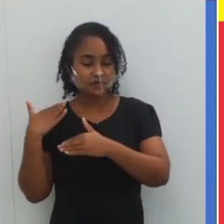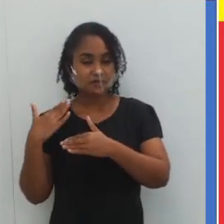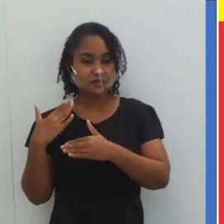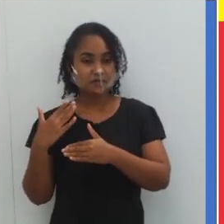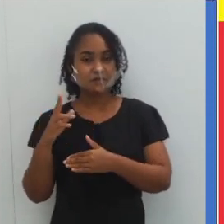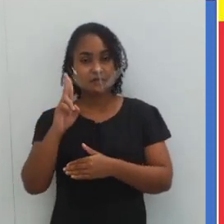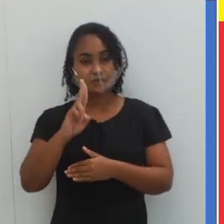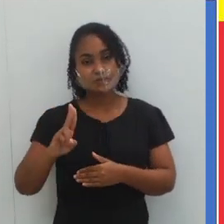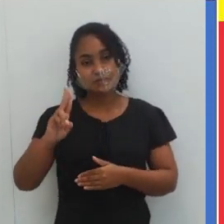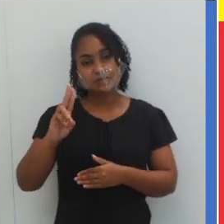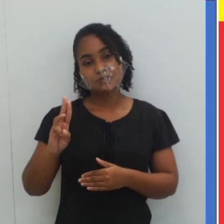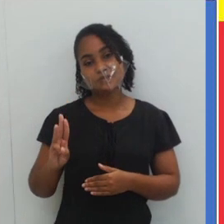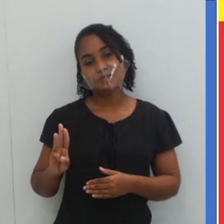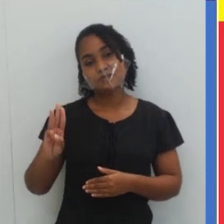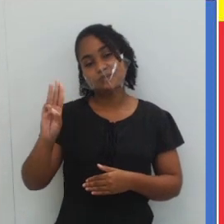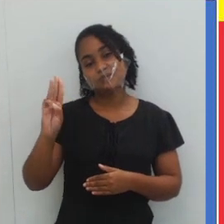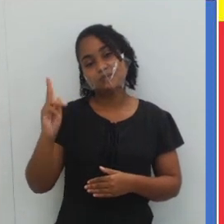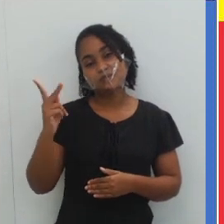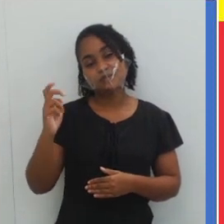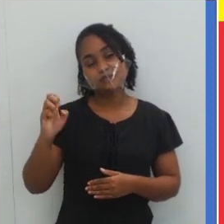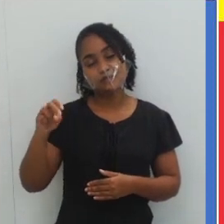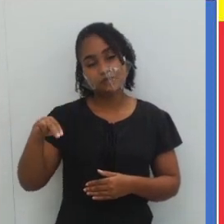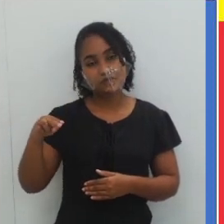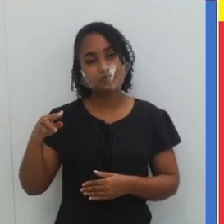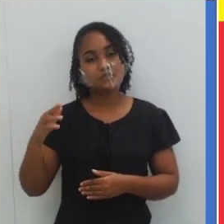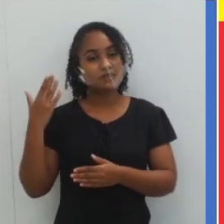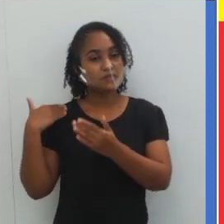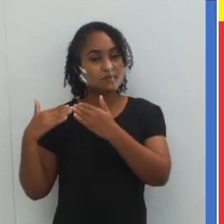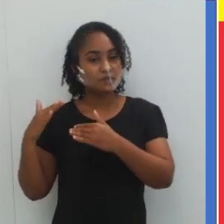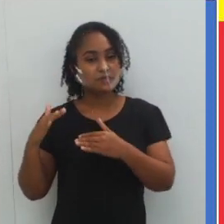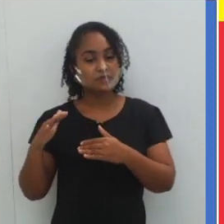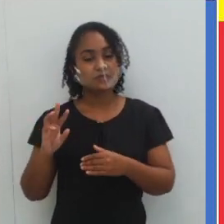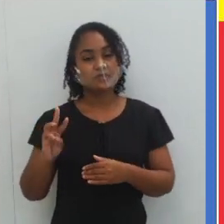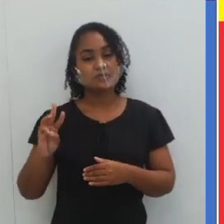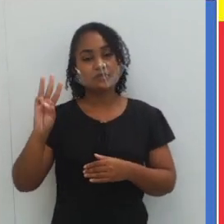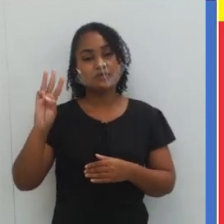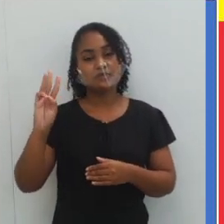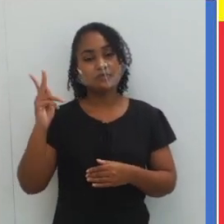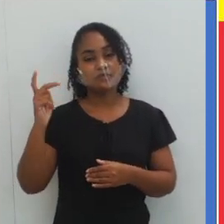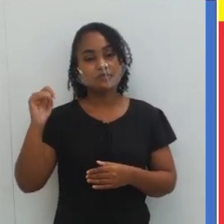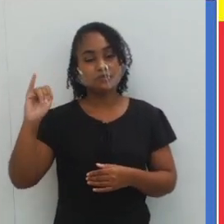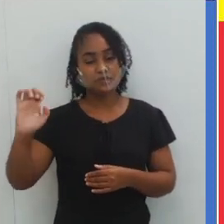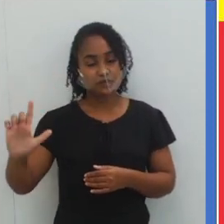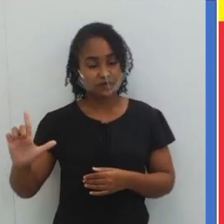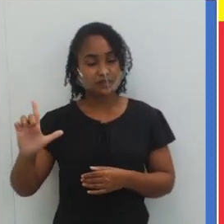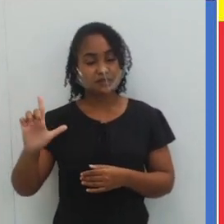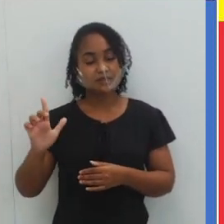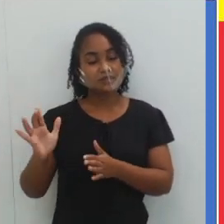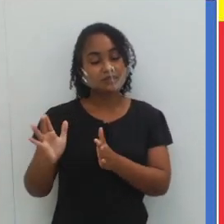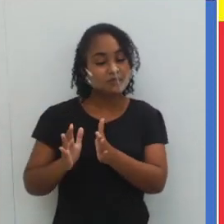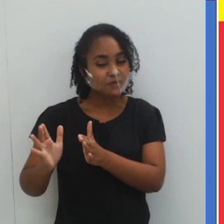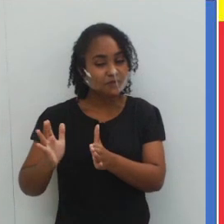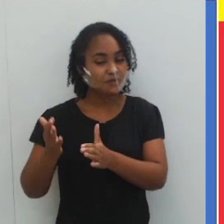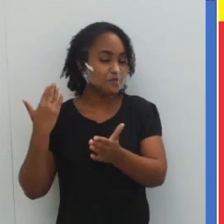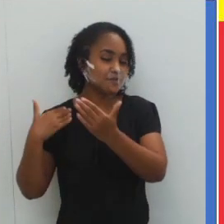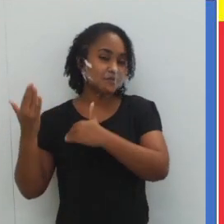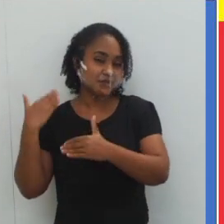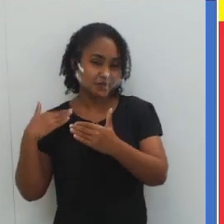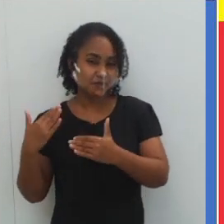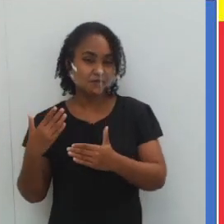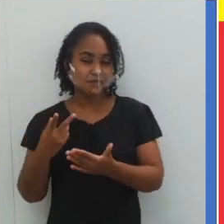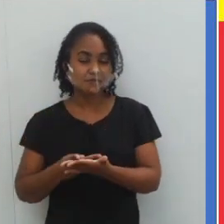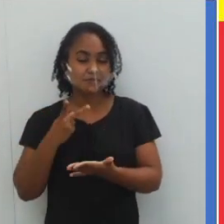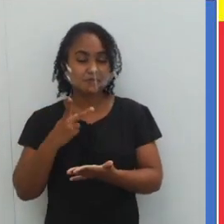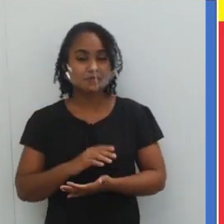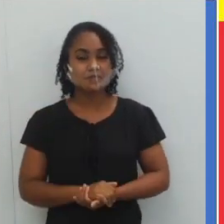gente tem o when, né? Quando, exatamente no passado, e while, enquanto, durante